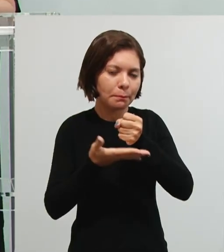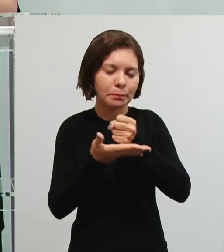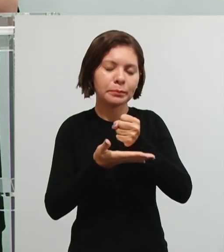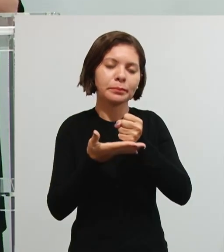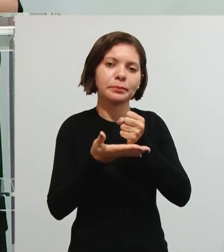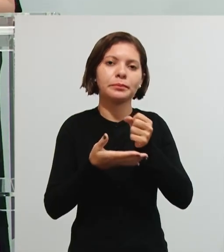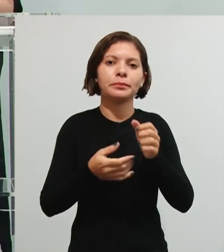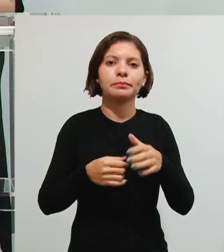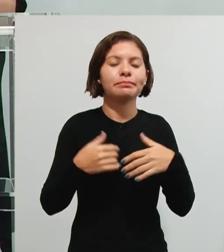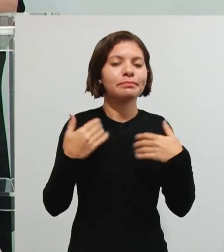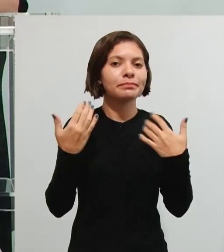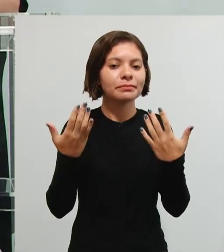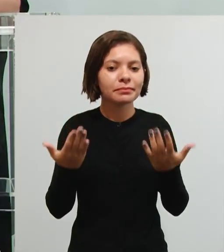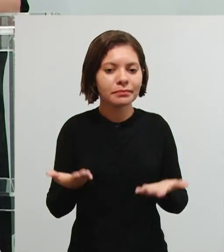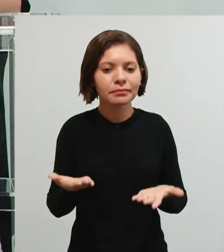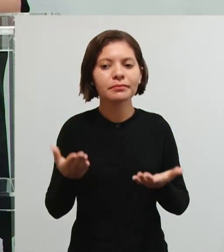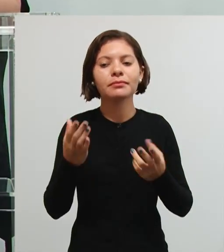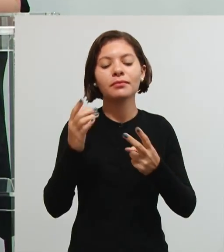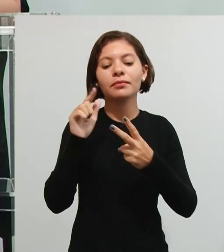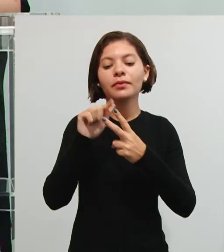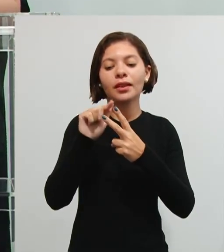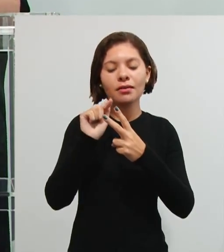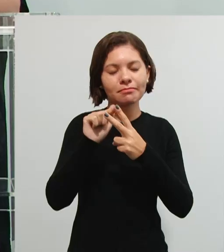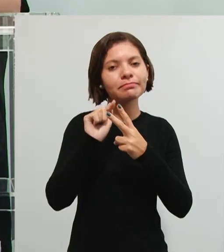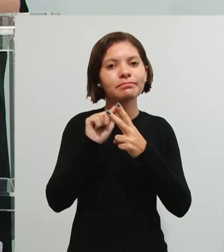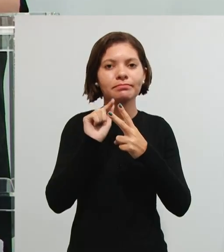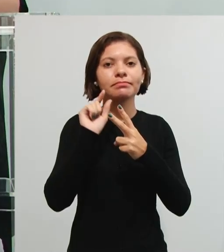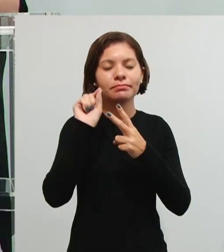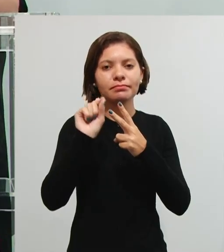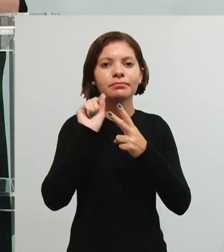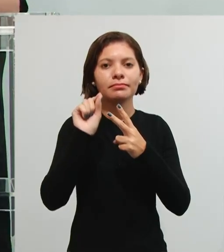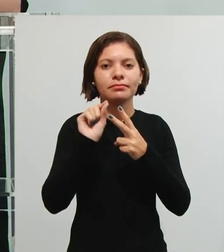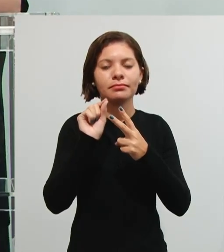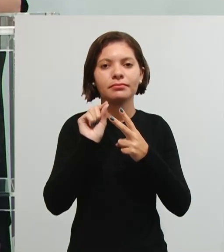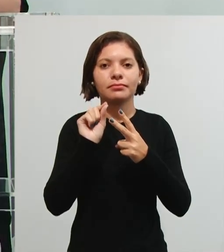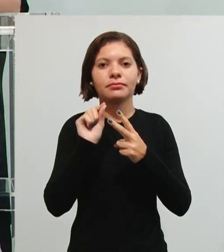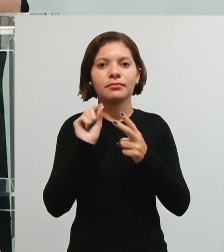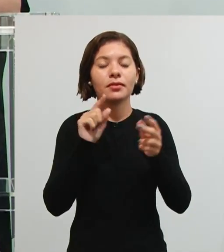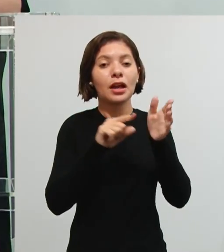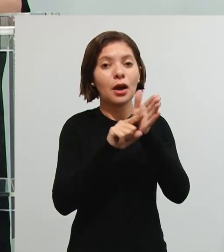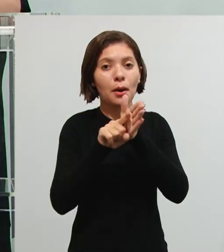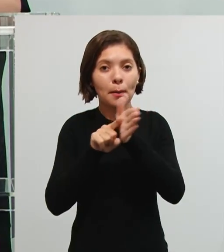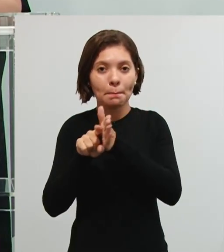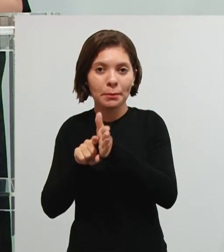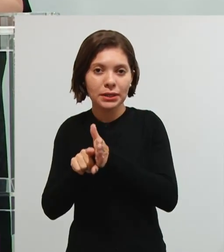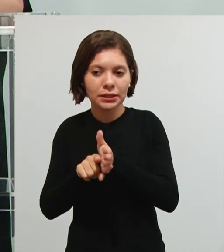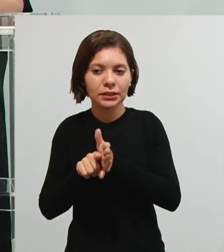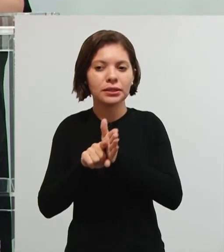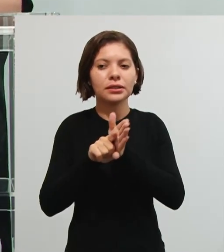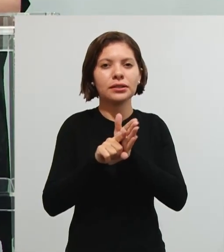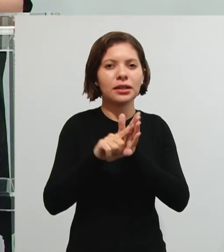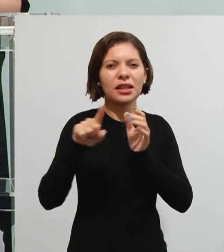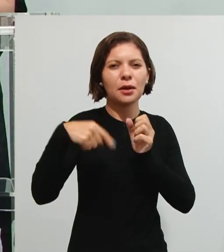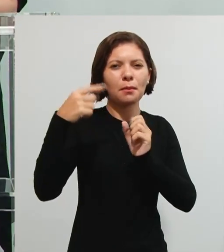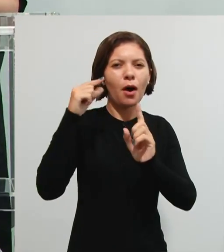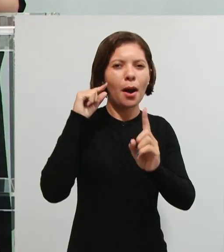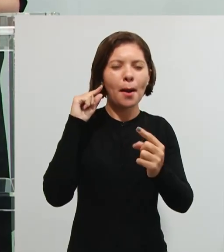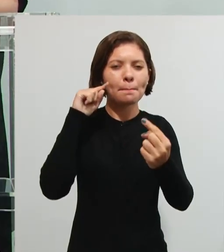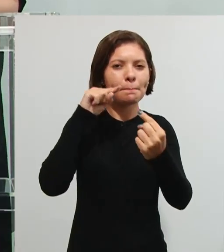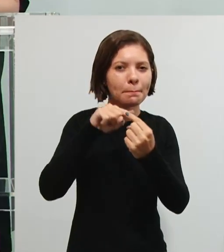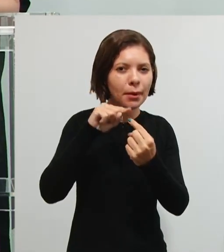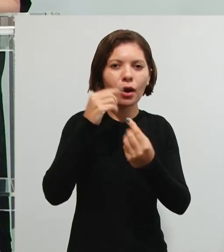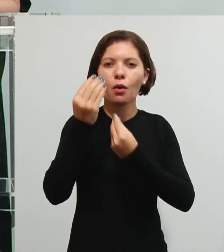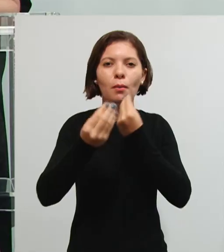pesquisas, né? Então, se chama essa pesquisa pura, aquela que ela não é feita logo para se aplicar. Então, por